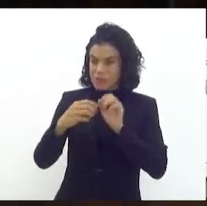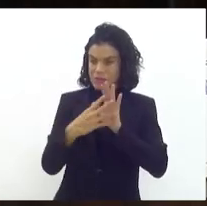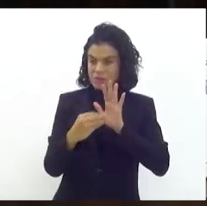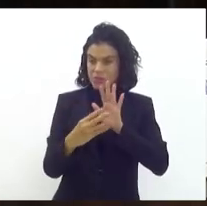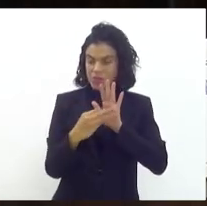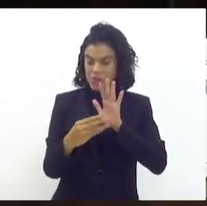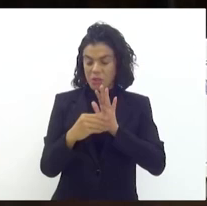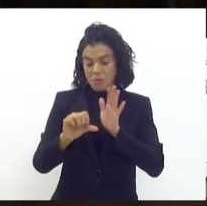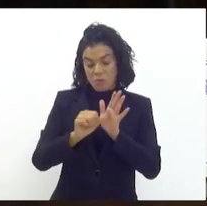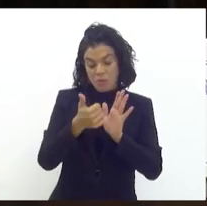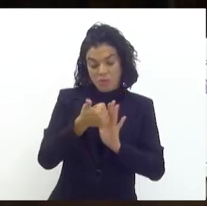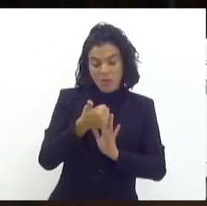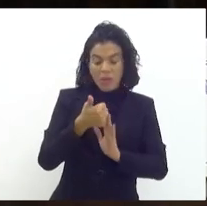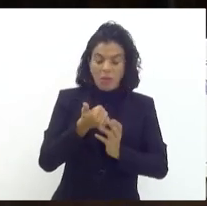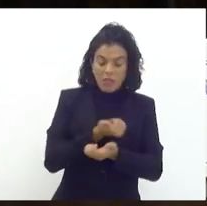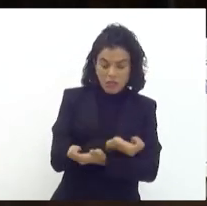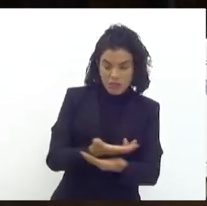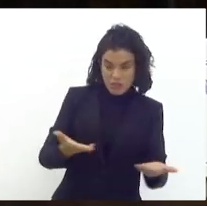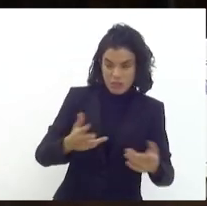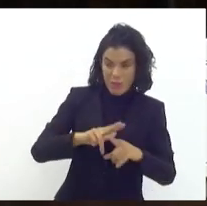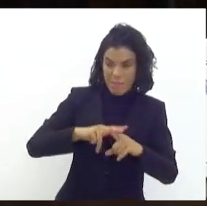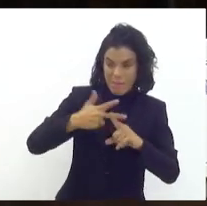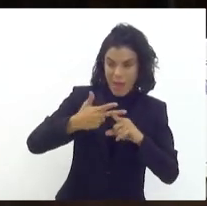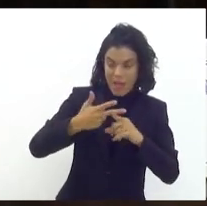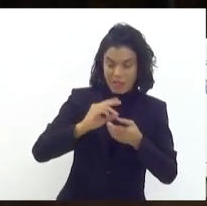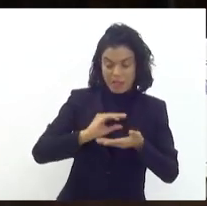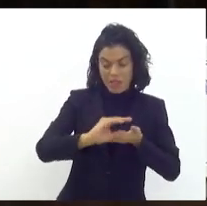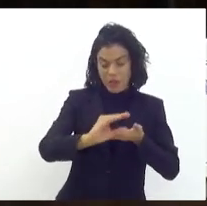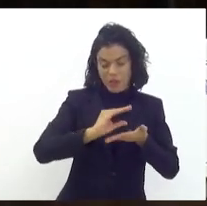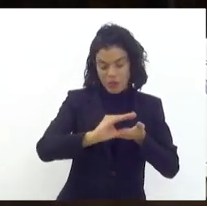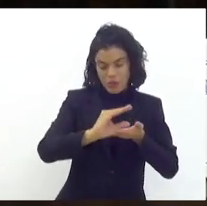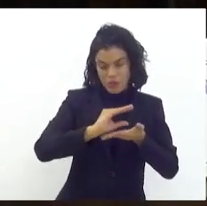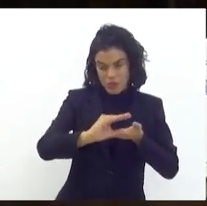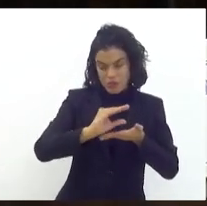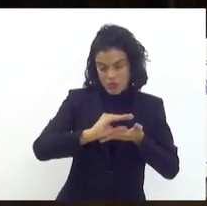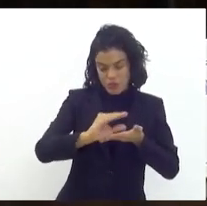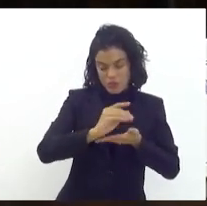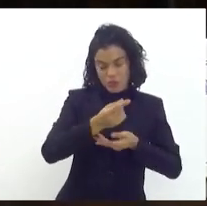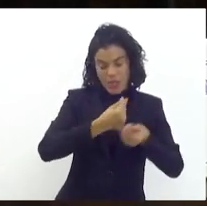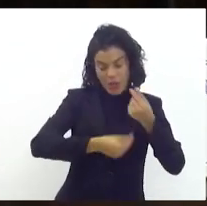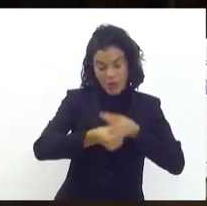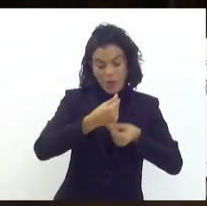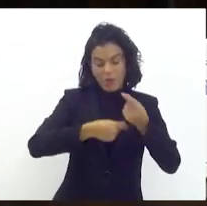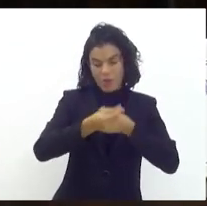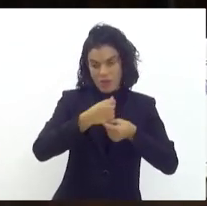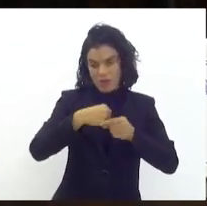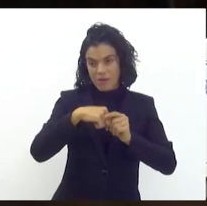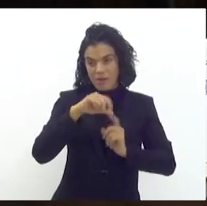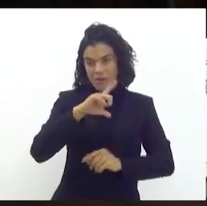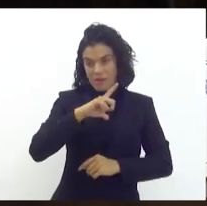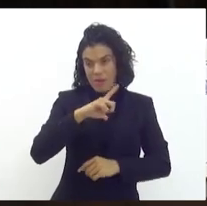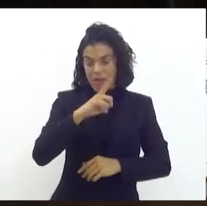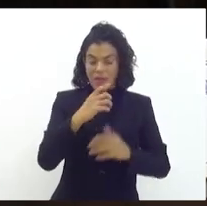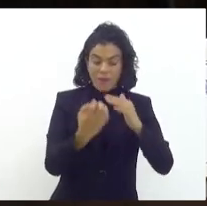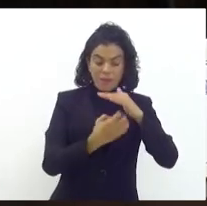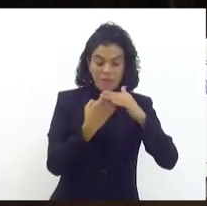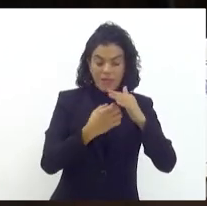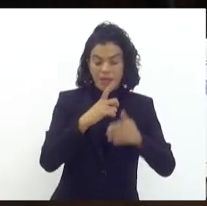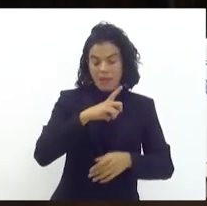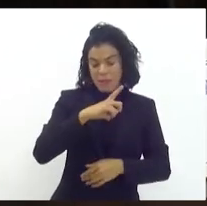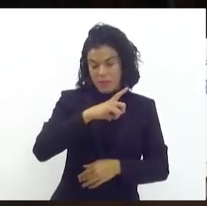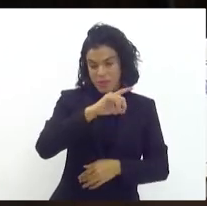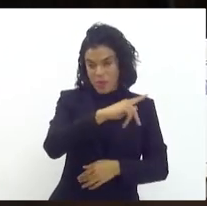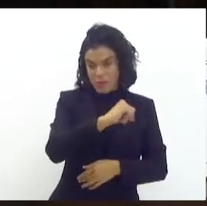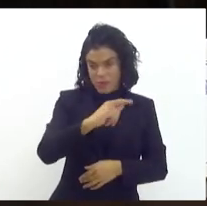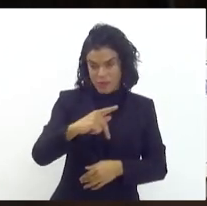primeiro para disponibilizar mais recursos para a economia real que é onde estão os ativos onde estão as empresas para que a gente possa